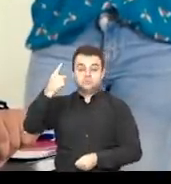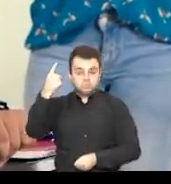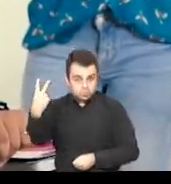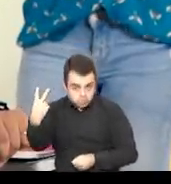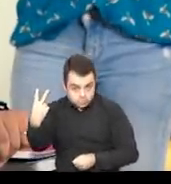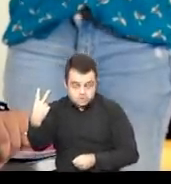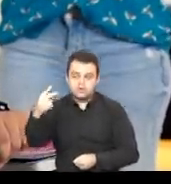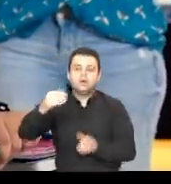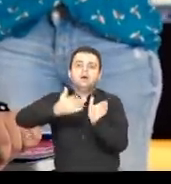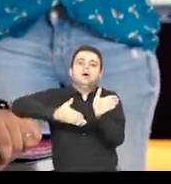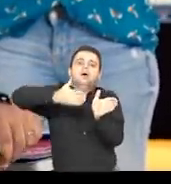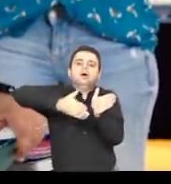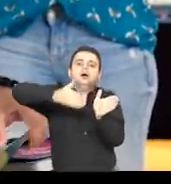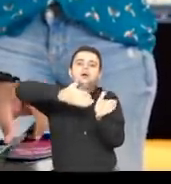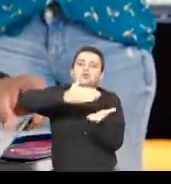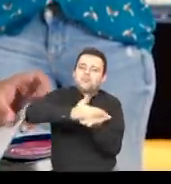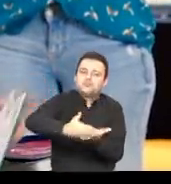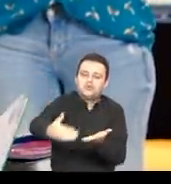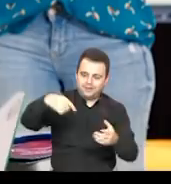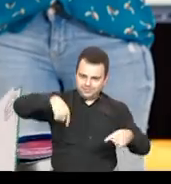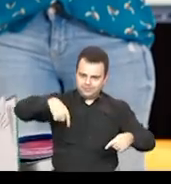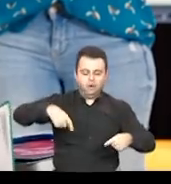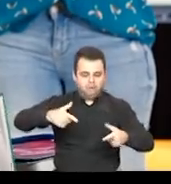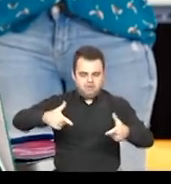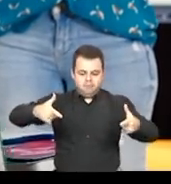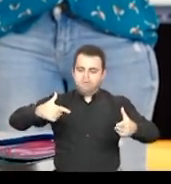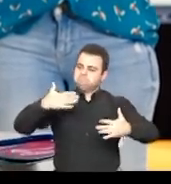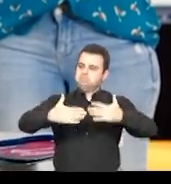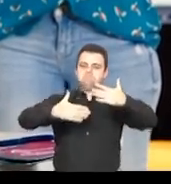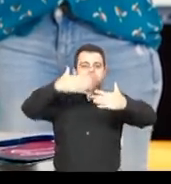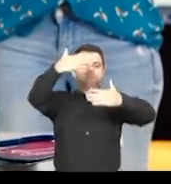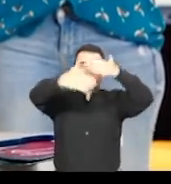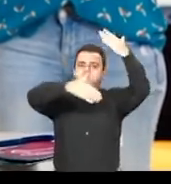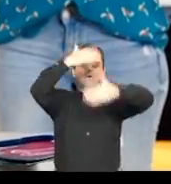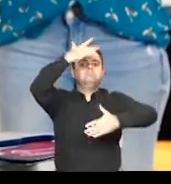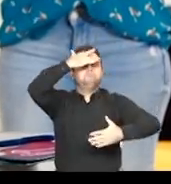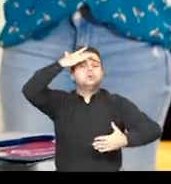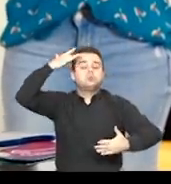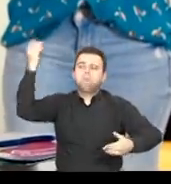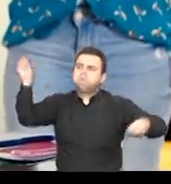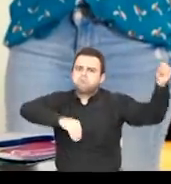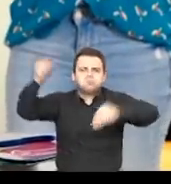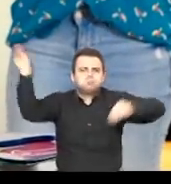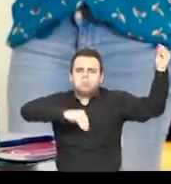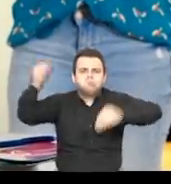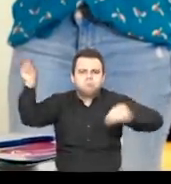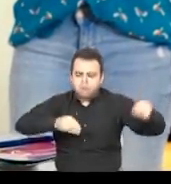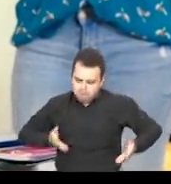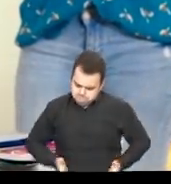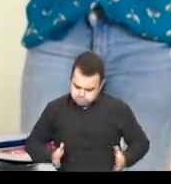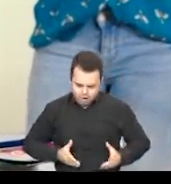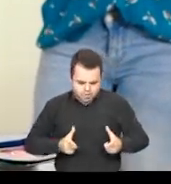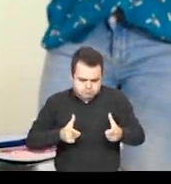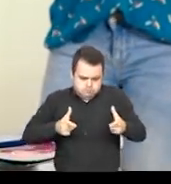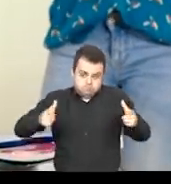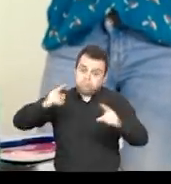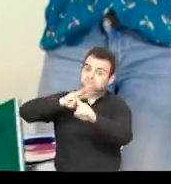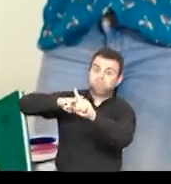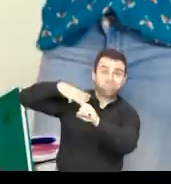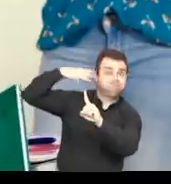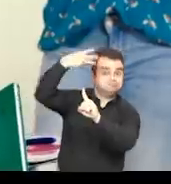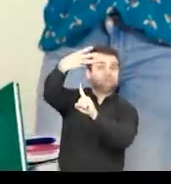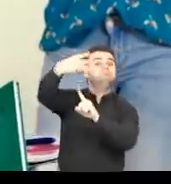chegada da linha do trem fez com que Rio Preto prosperasse mais. Triplicou a população, professora, fez 3 vezes.